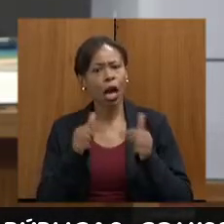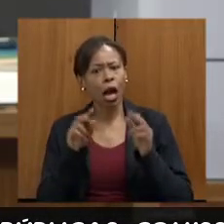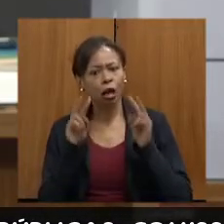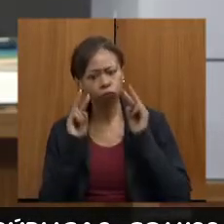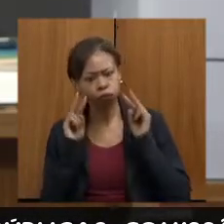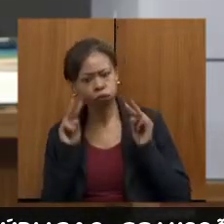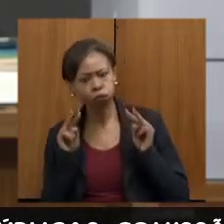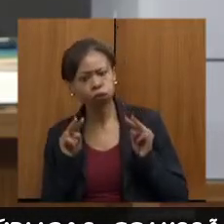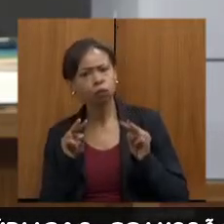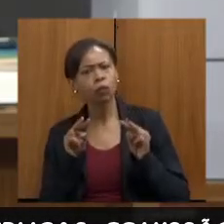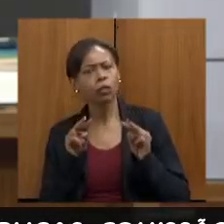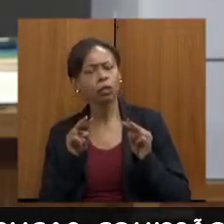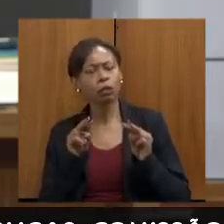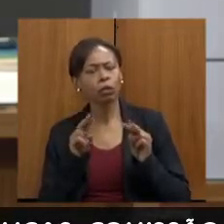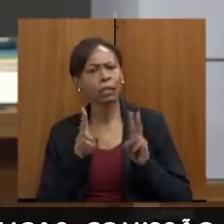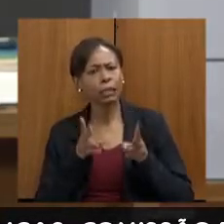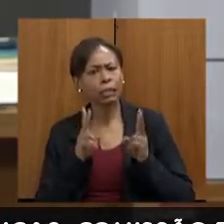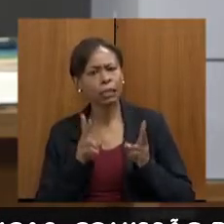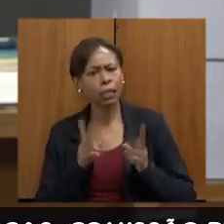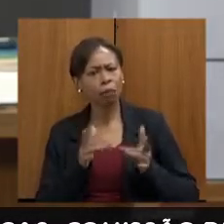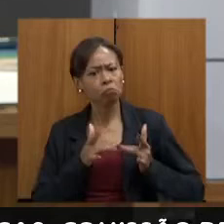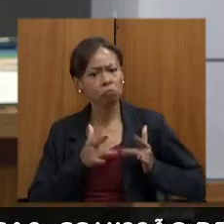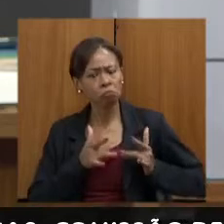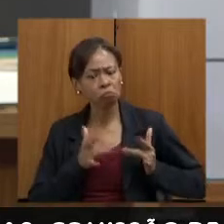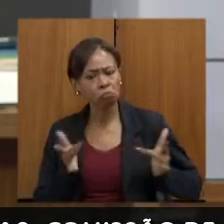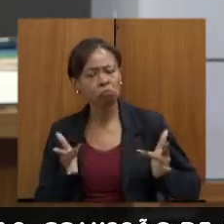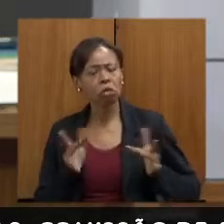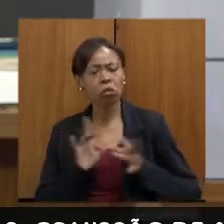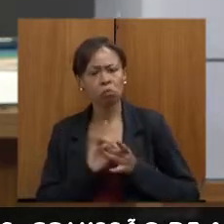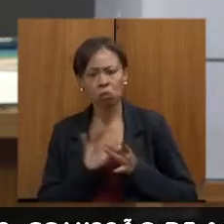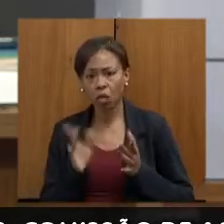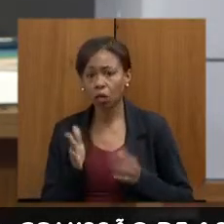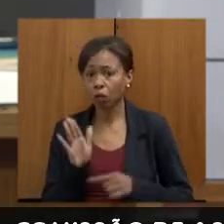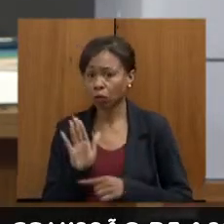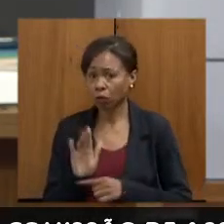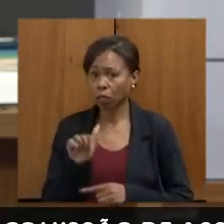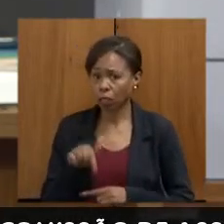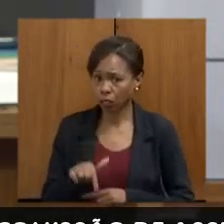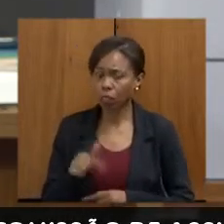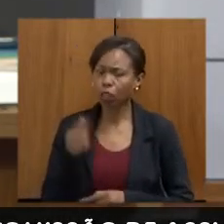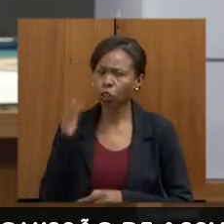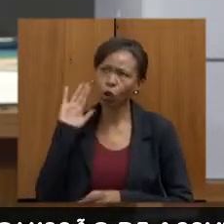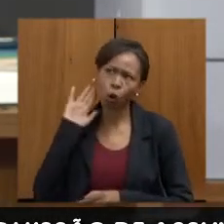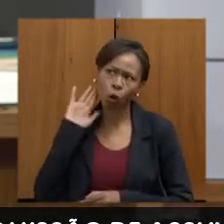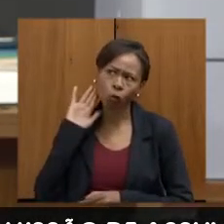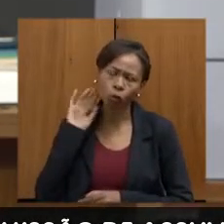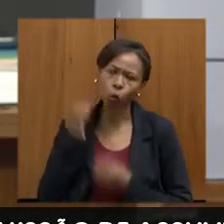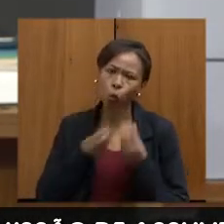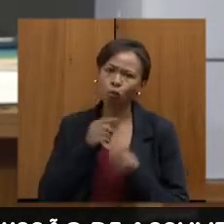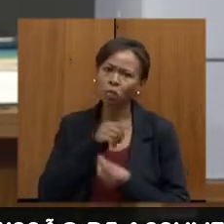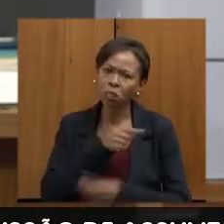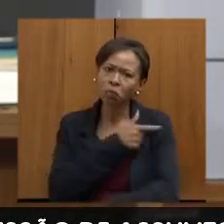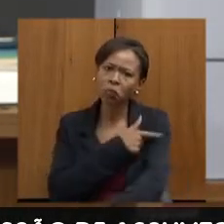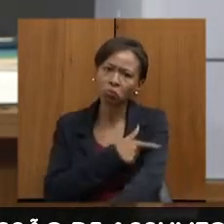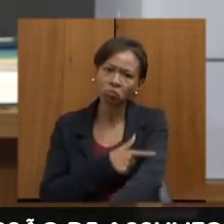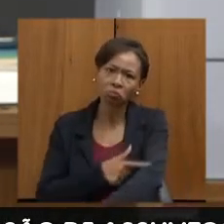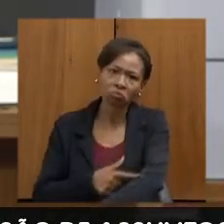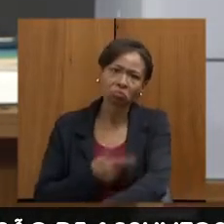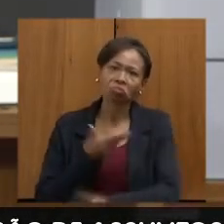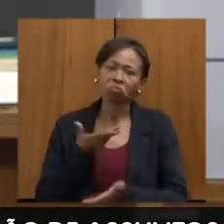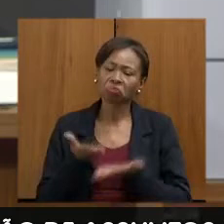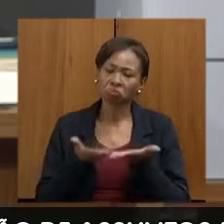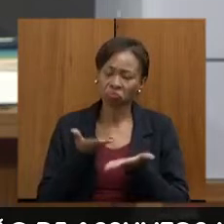sempre muito solícito aqui é o que a gente ouve nos corredores é a forma como me trata também